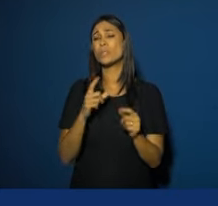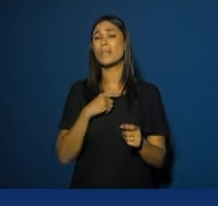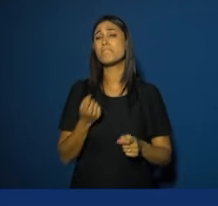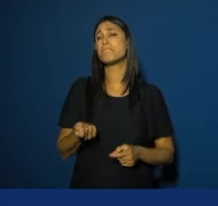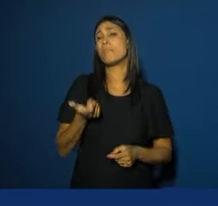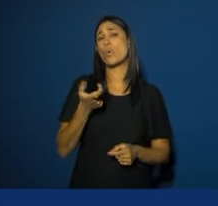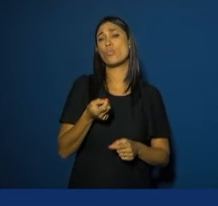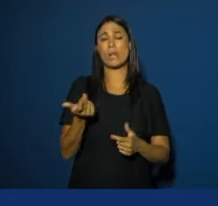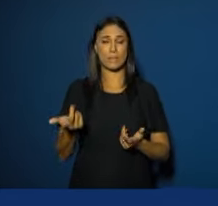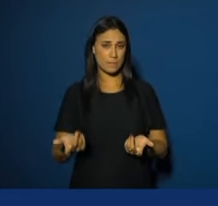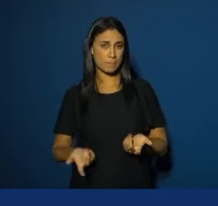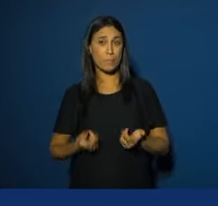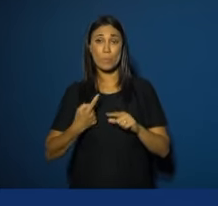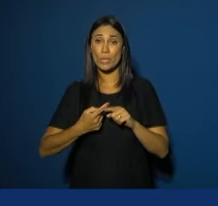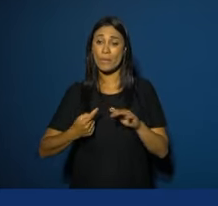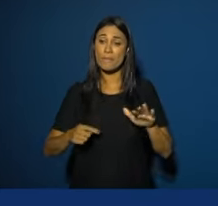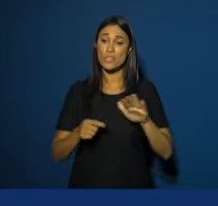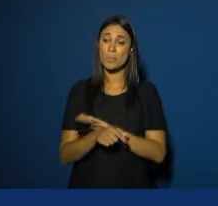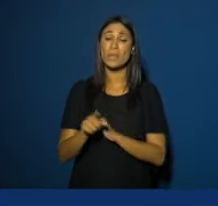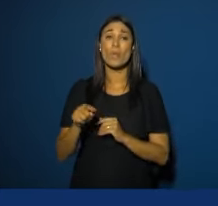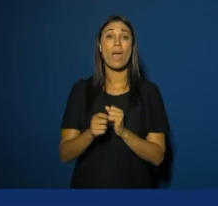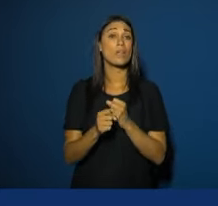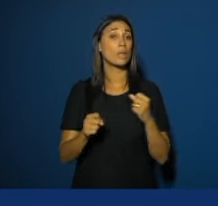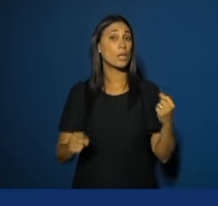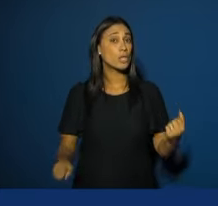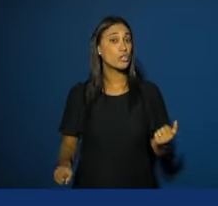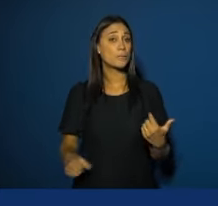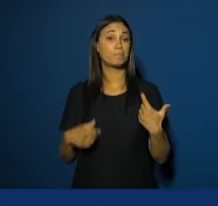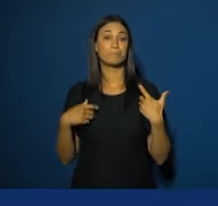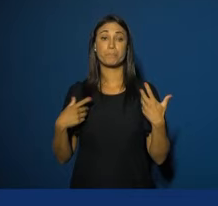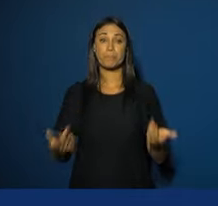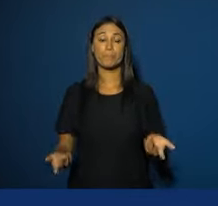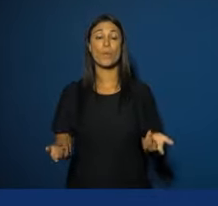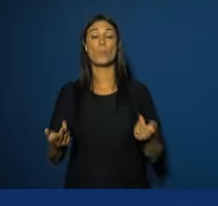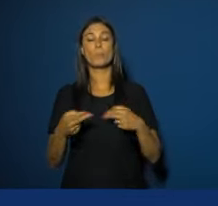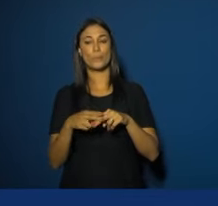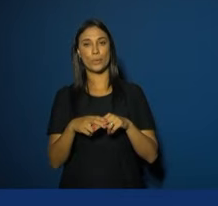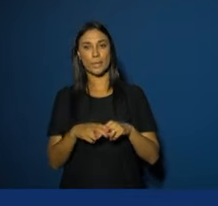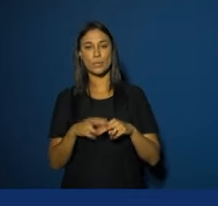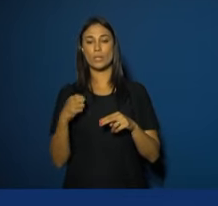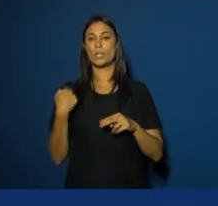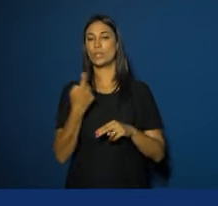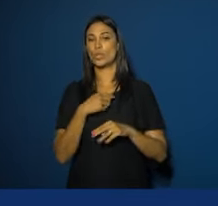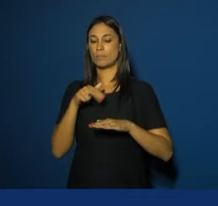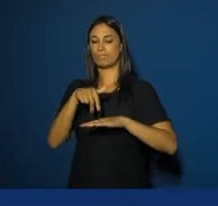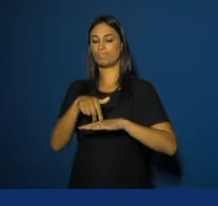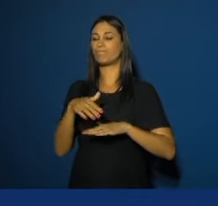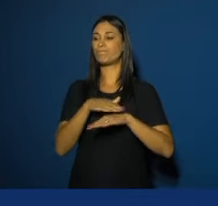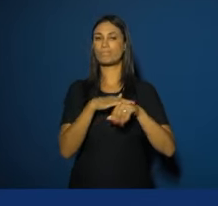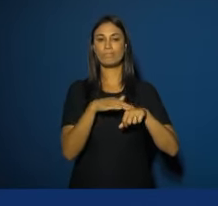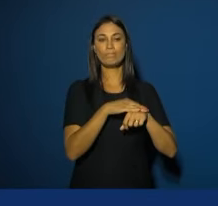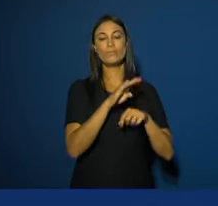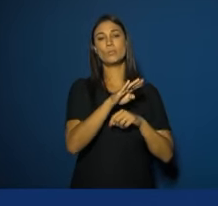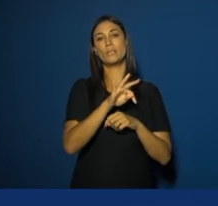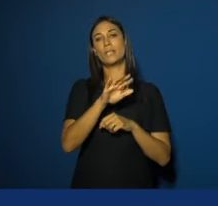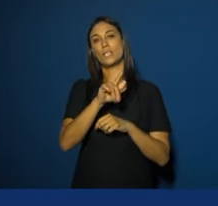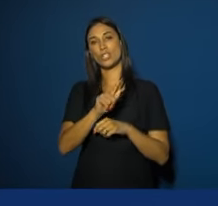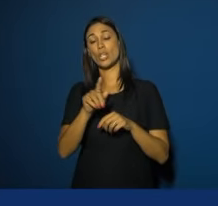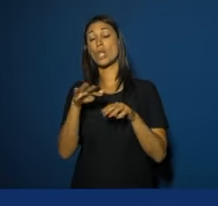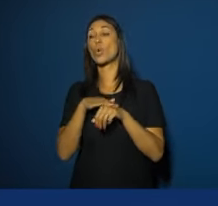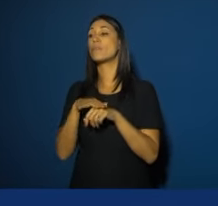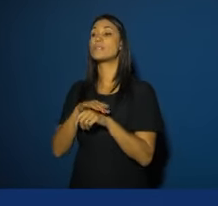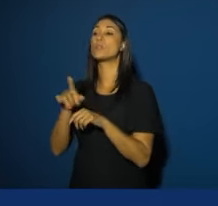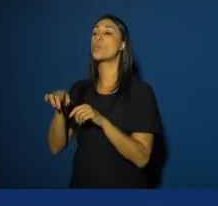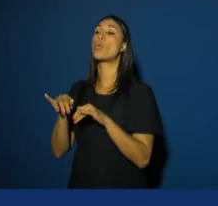con porque o investimento é muito grande e é por isso que a gente tá aqui conversando no BTG e conversando com o mercado de